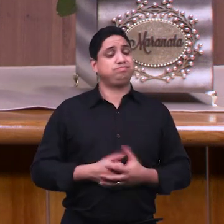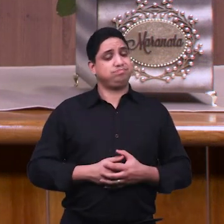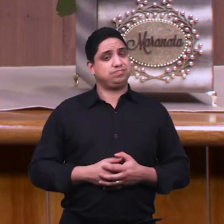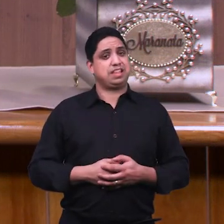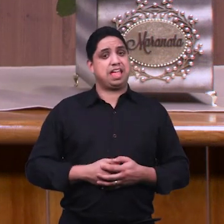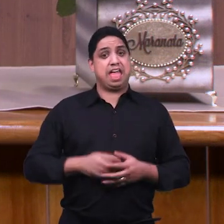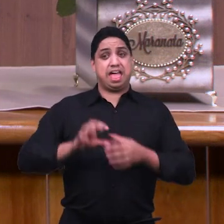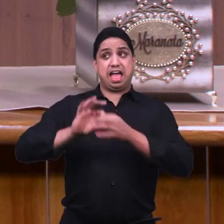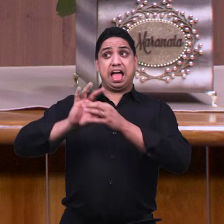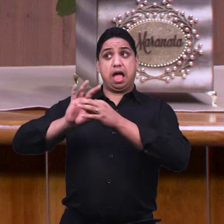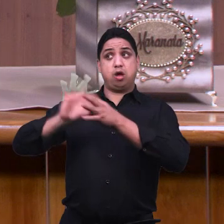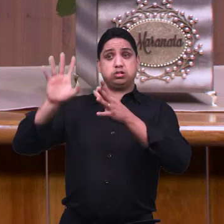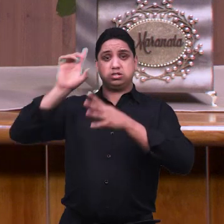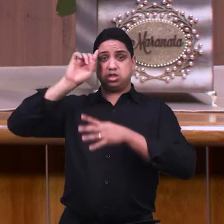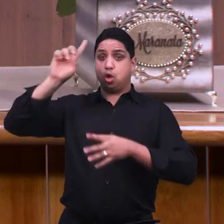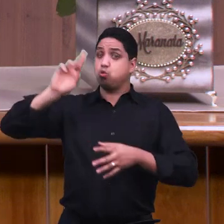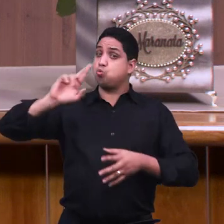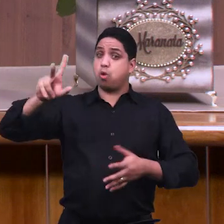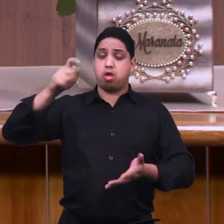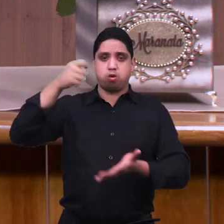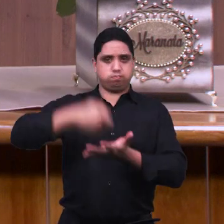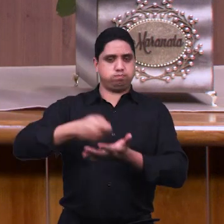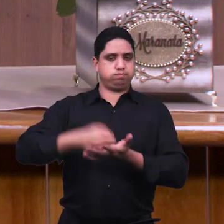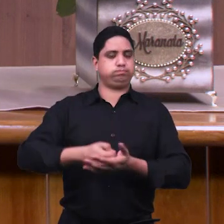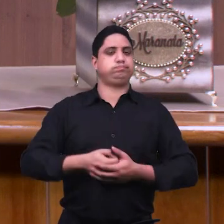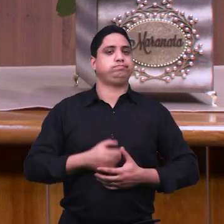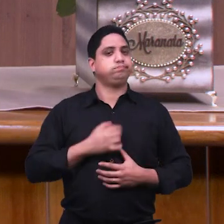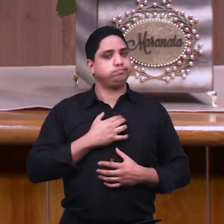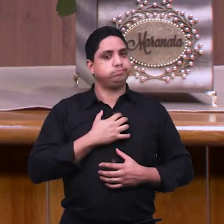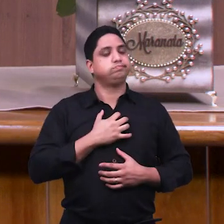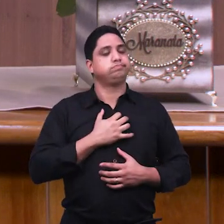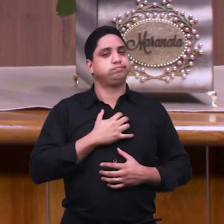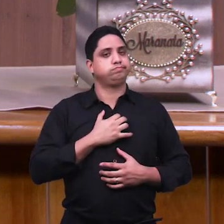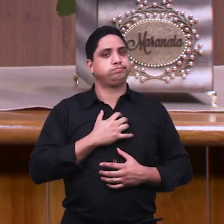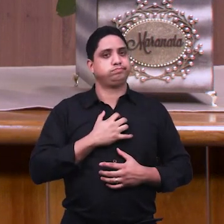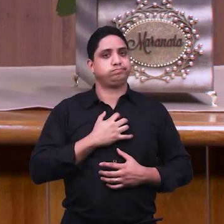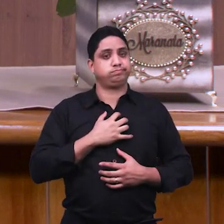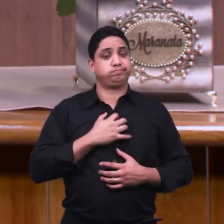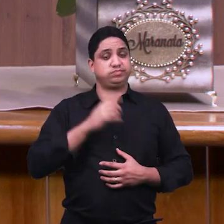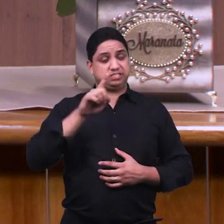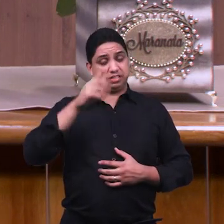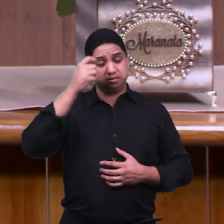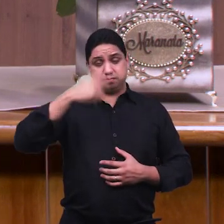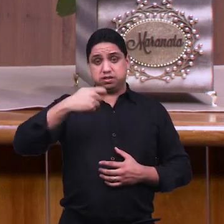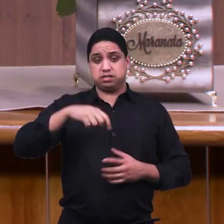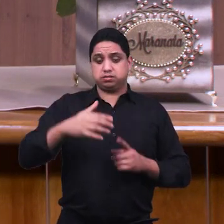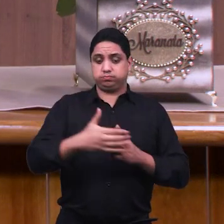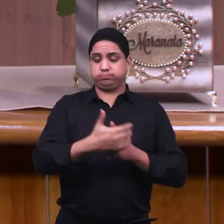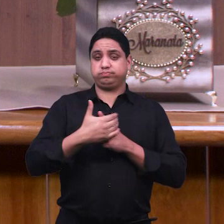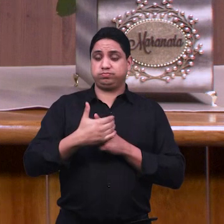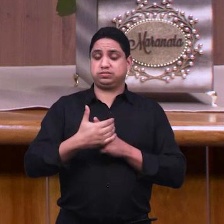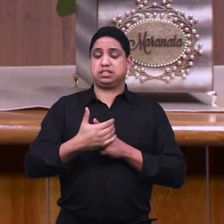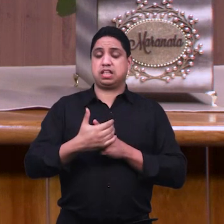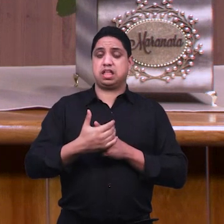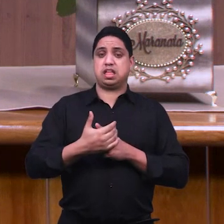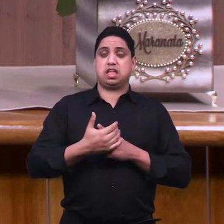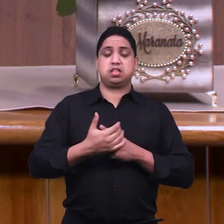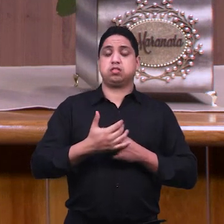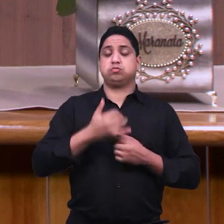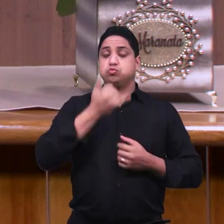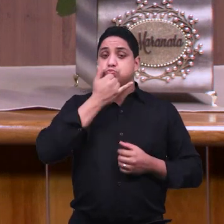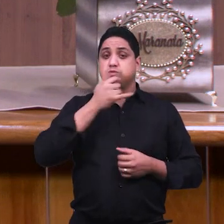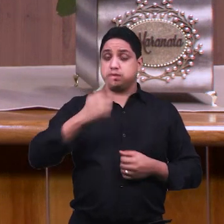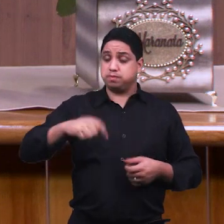uma obrigação. Então veja só, esses pontos você tem que guardar para você entender a consulta ao Senhor,